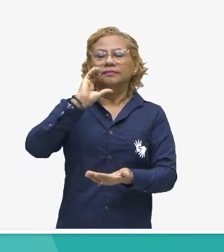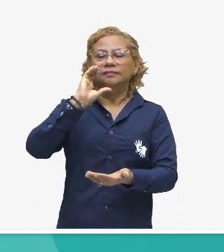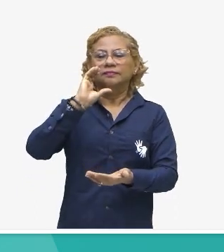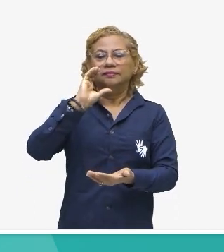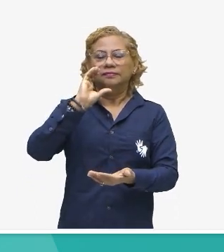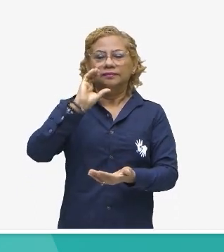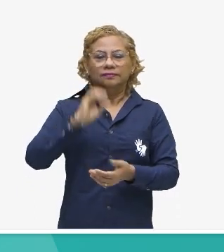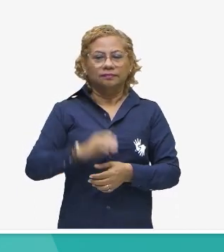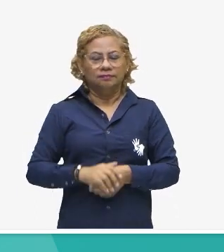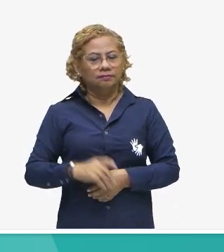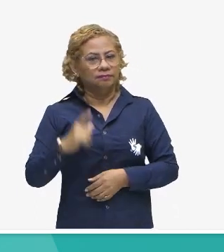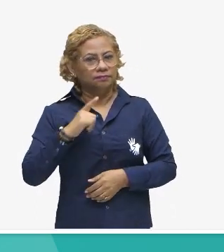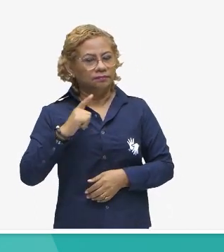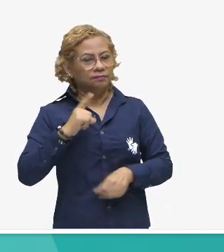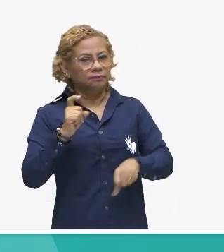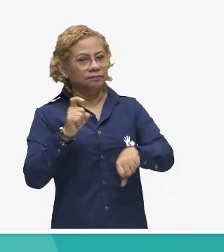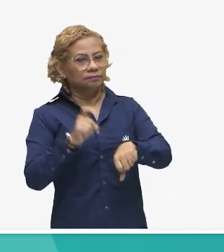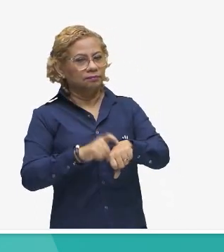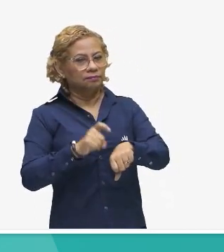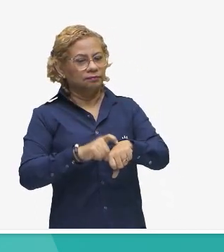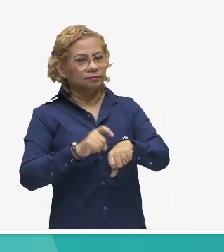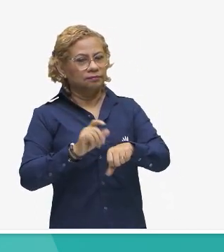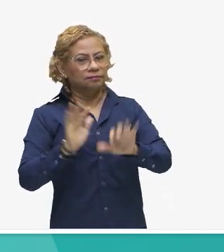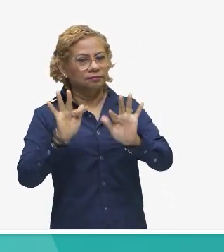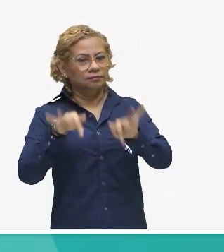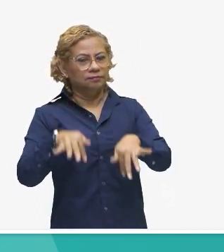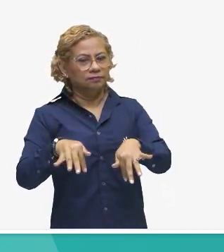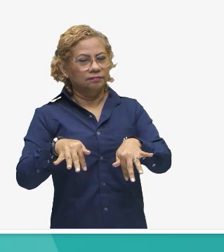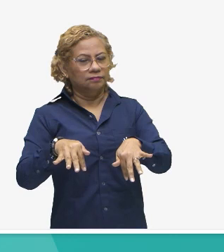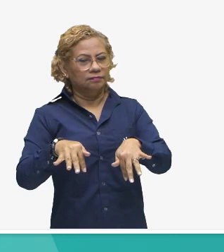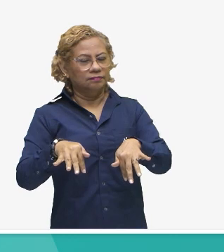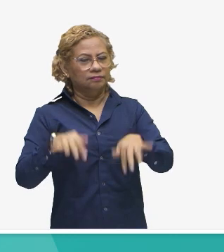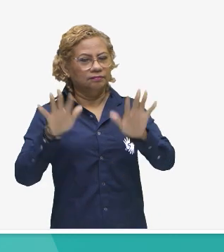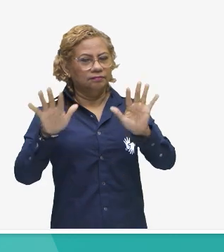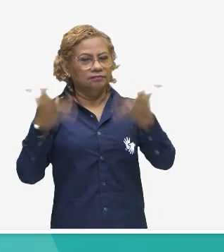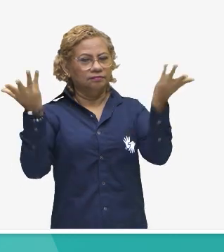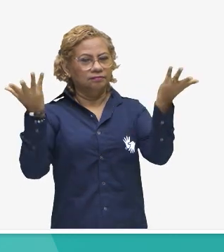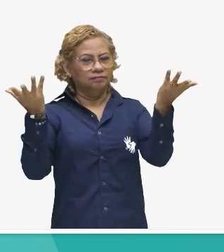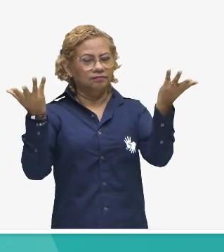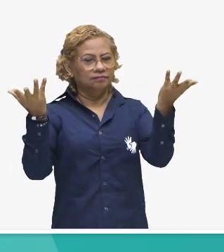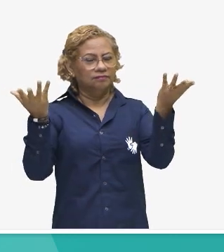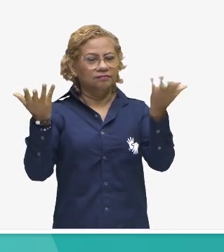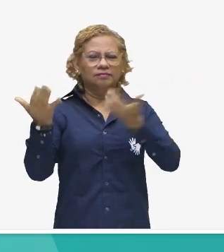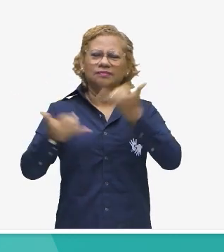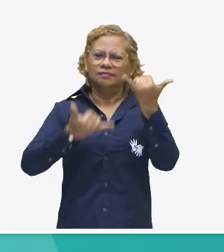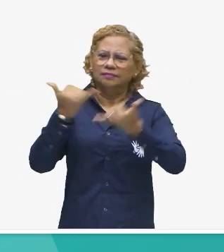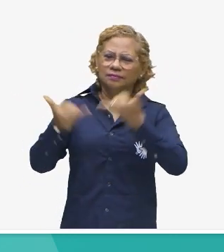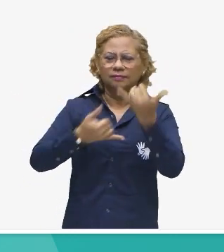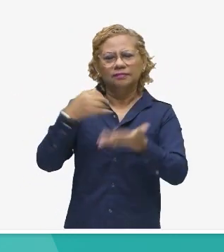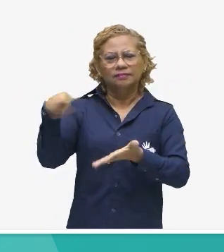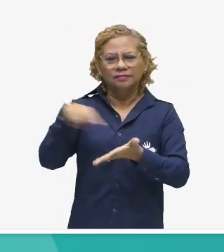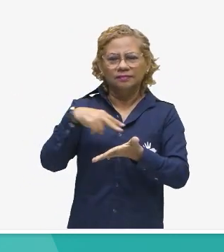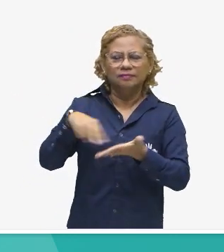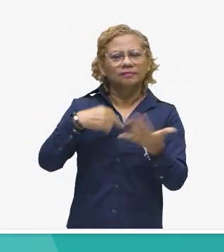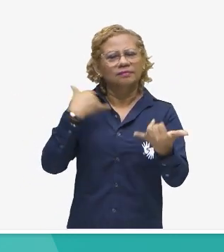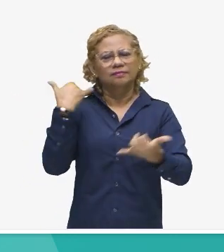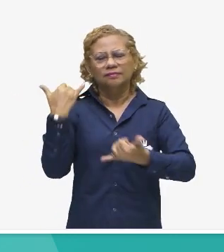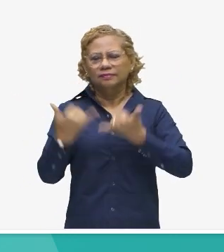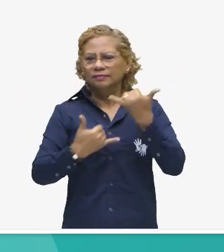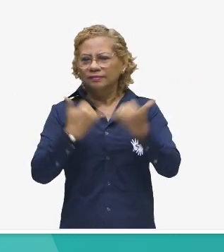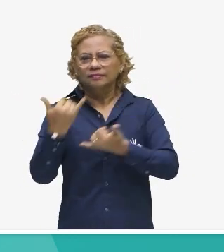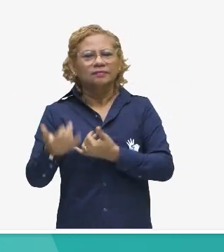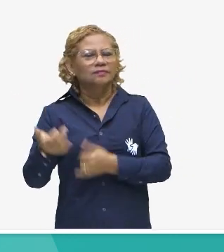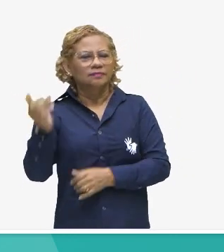momento final da festa que ele diz, olha, brinquei, falei, gritei, cantei, dancei,